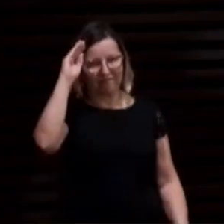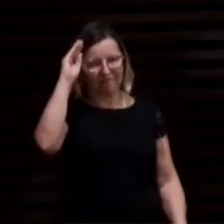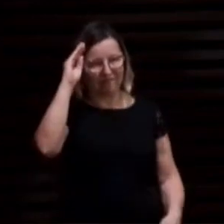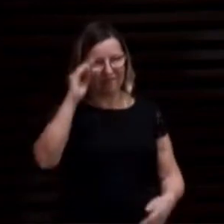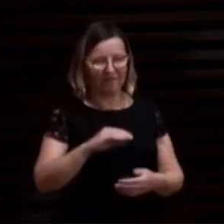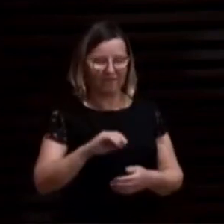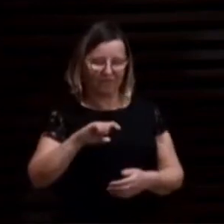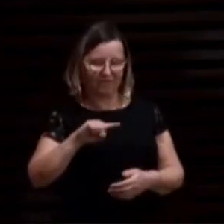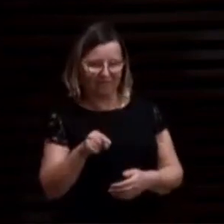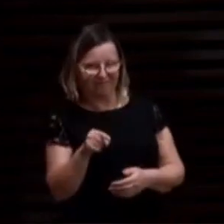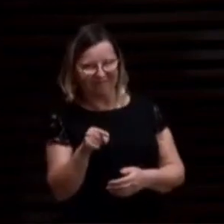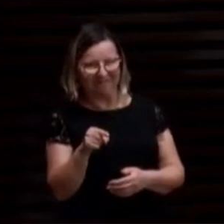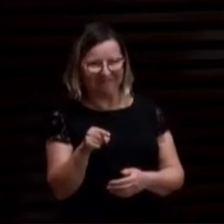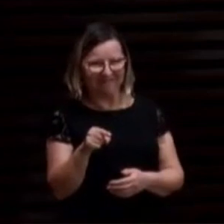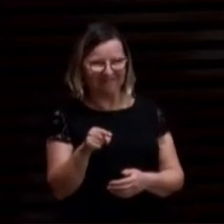vírgula,